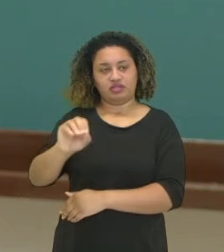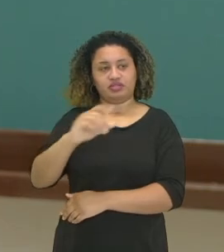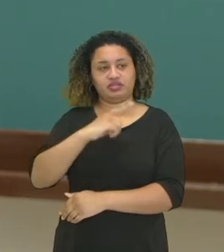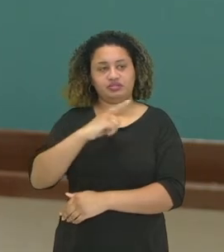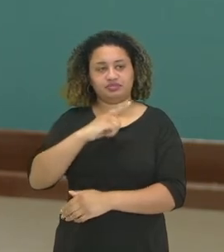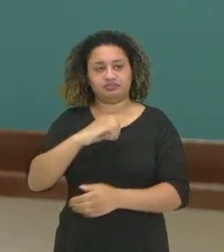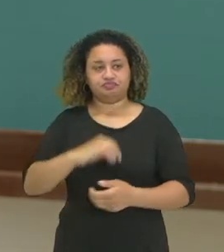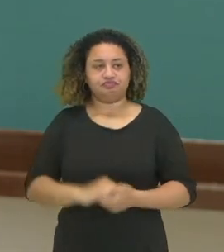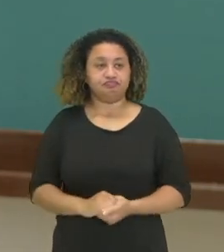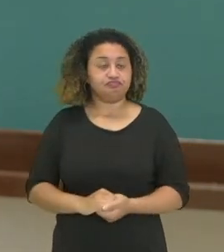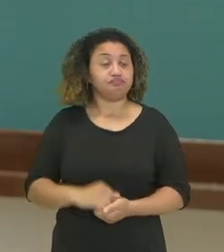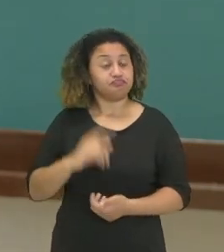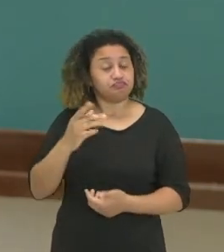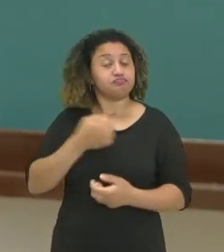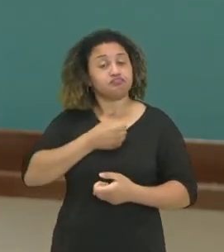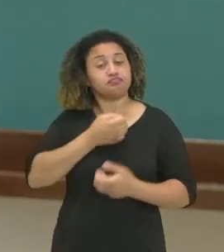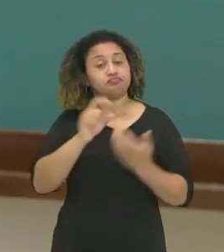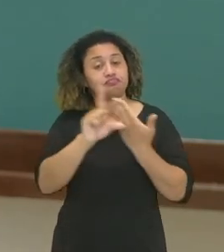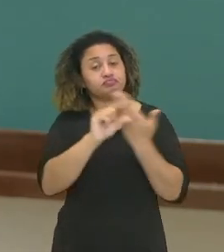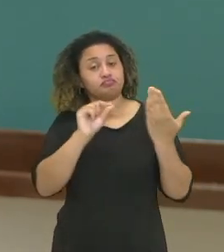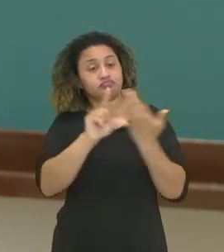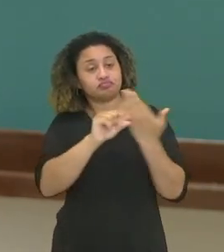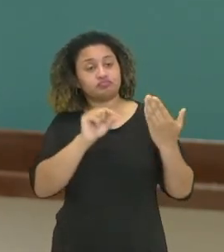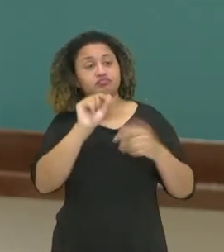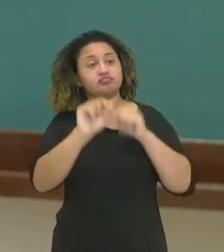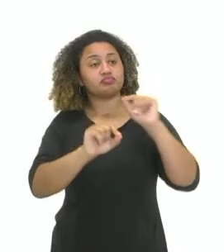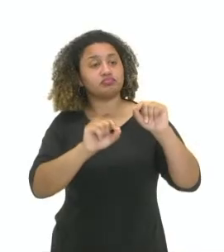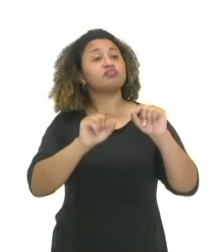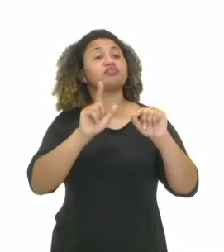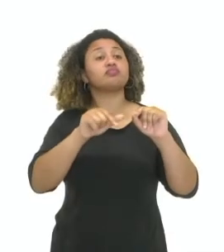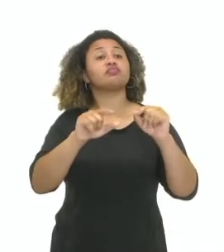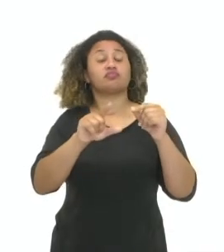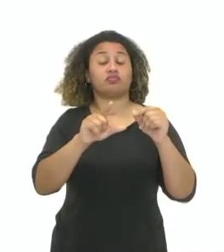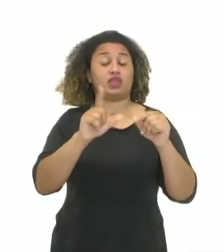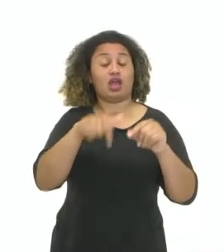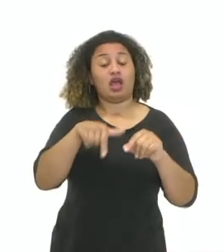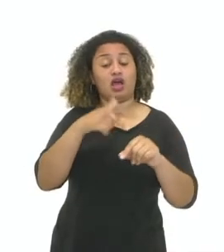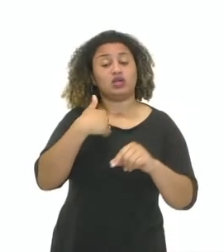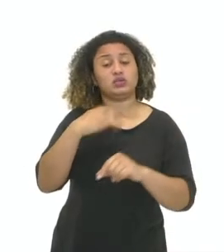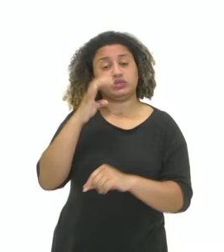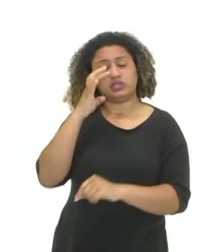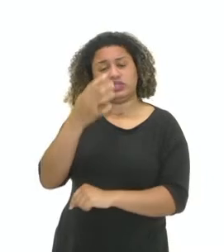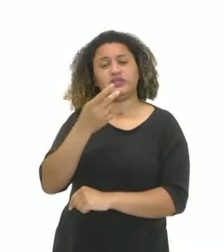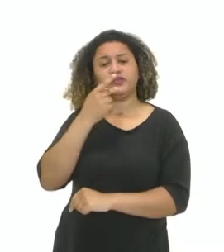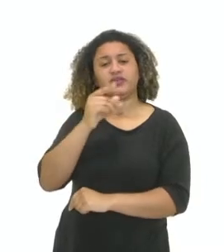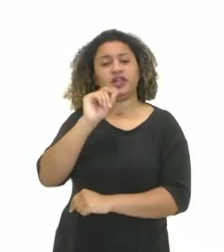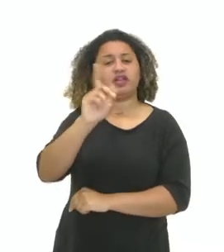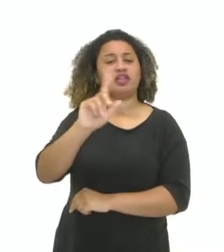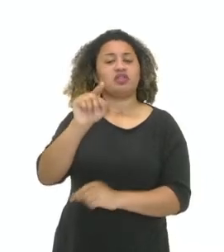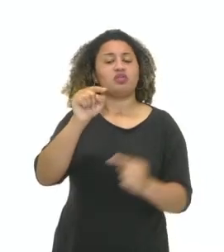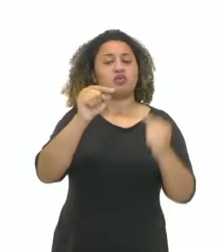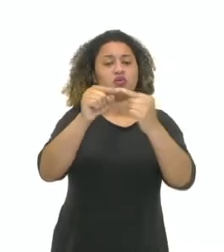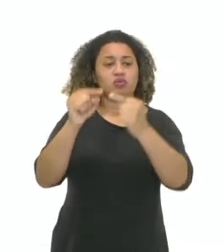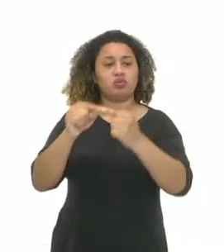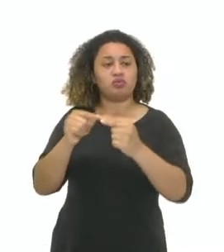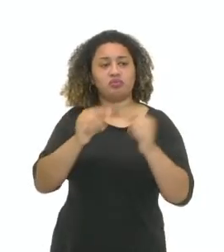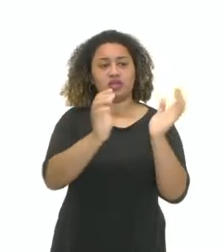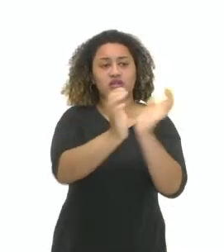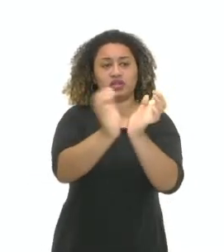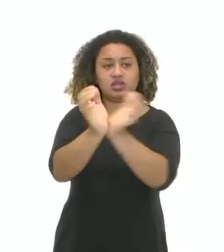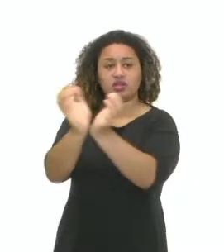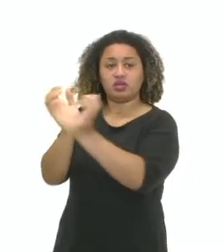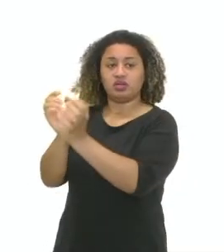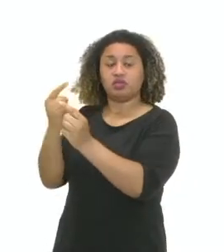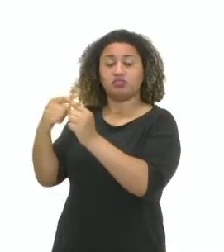João Cabral de Melo Neto é um autor, segundo os críticos, que não pode ser enquadrado em nenhum grupo, tamanha